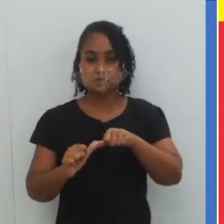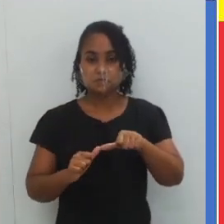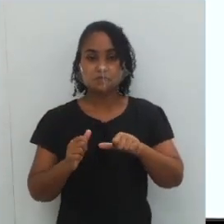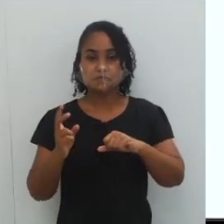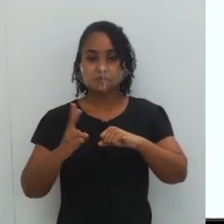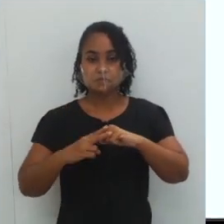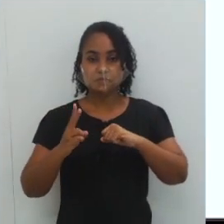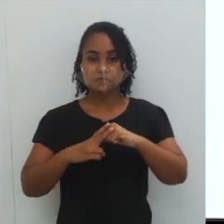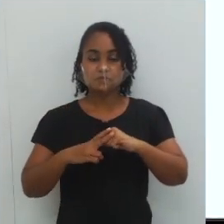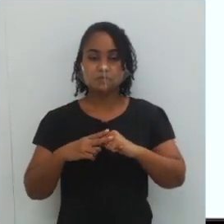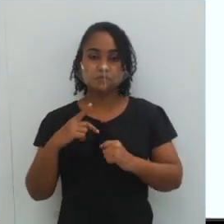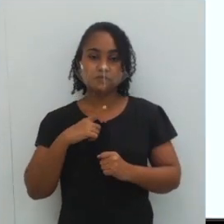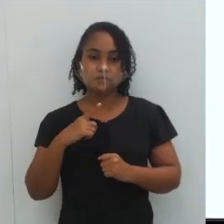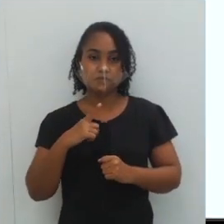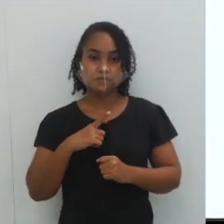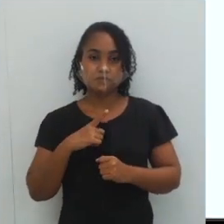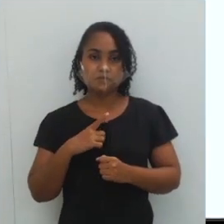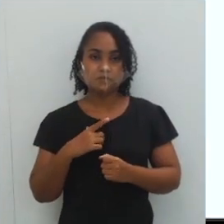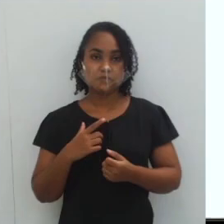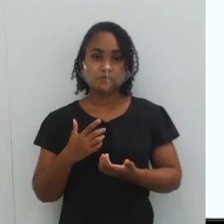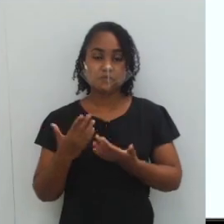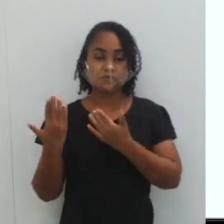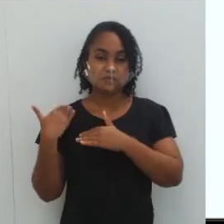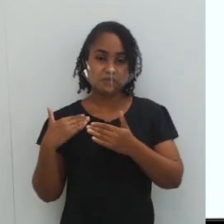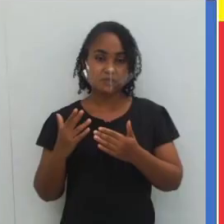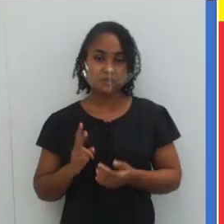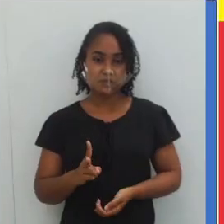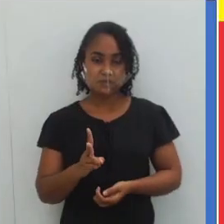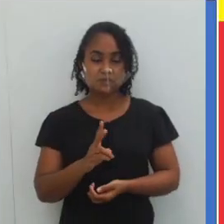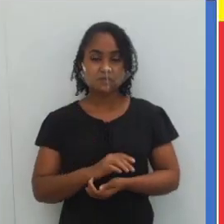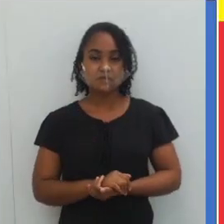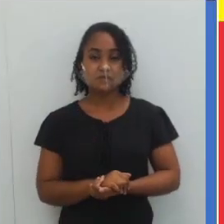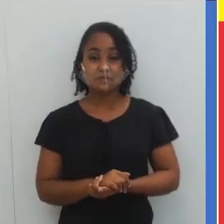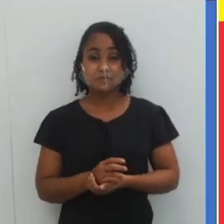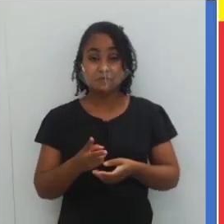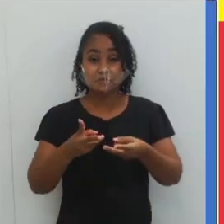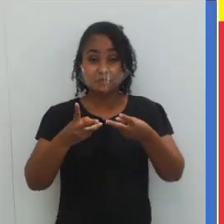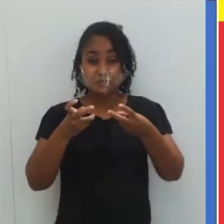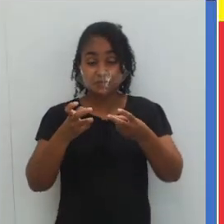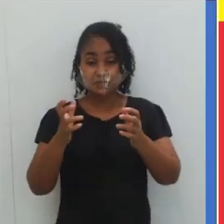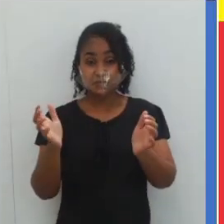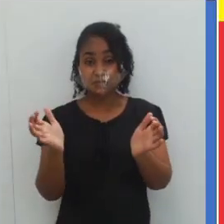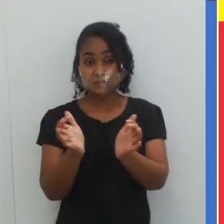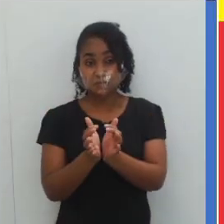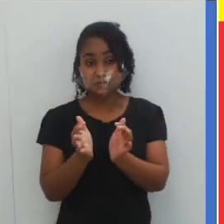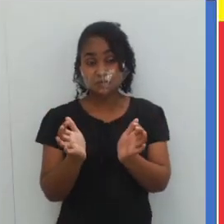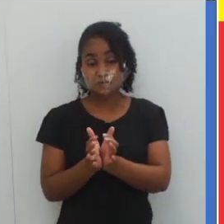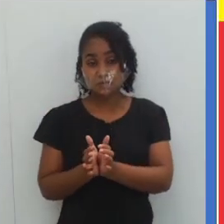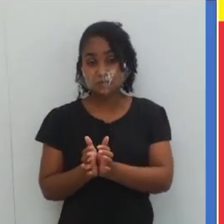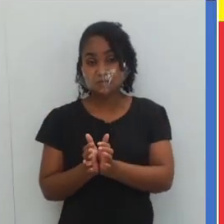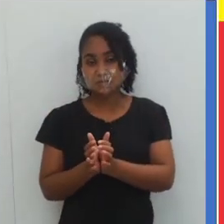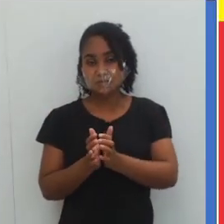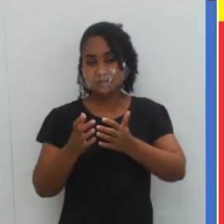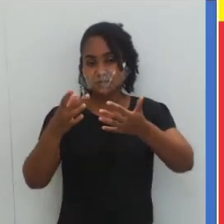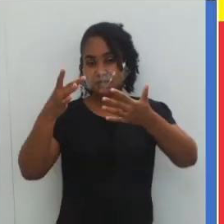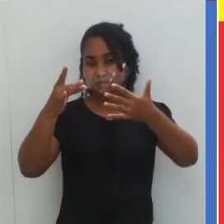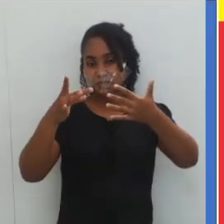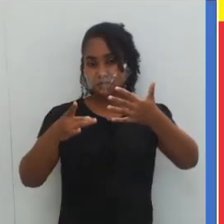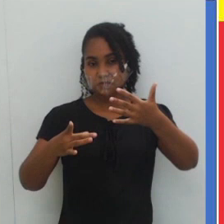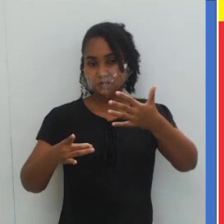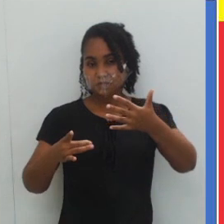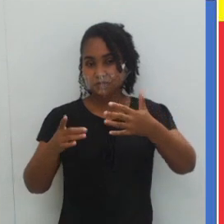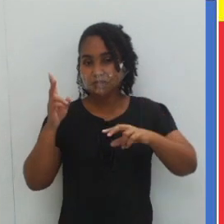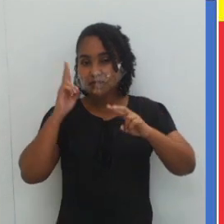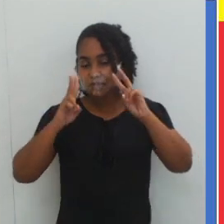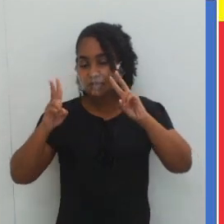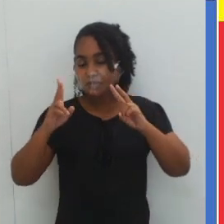transformar esses verbos aí para o past continuous. Vejam que eu montei já o bloco de sentença, e aí eu